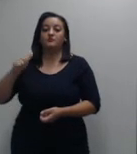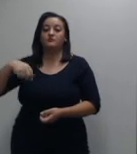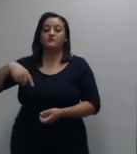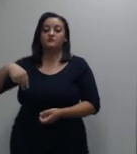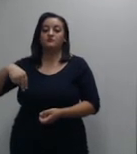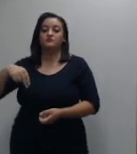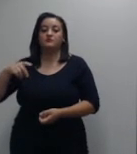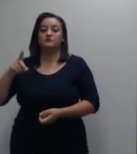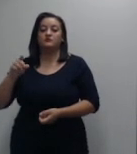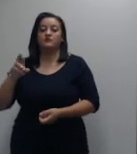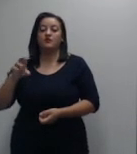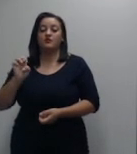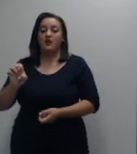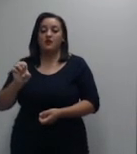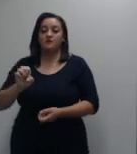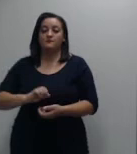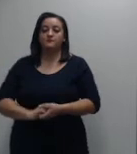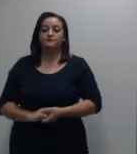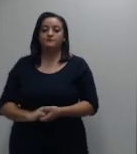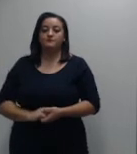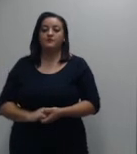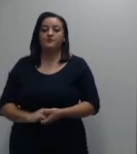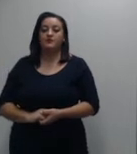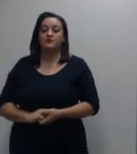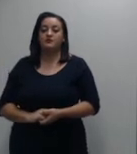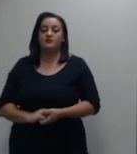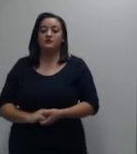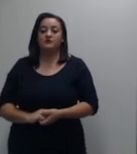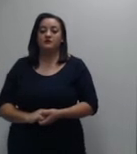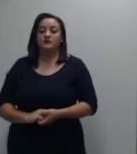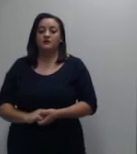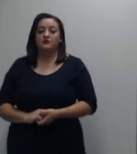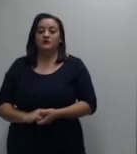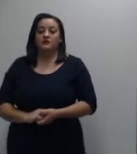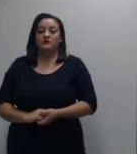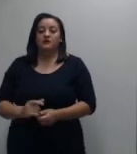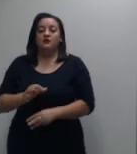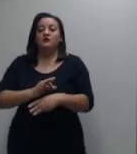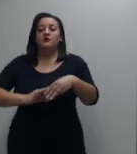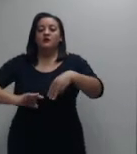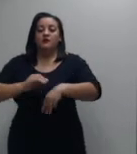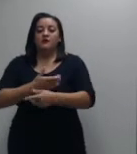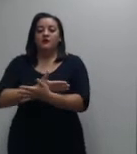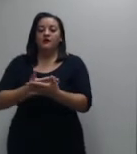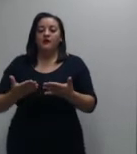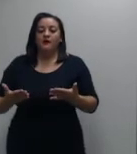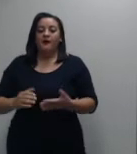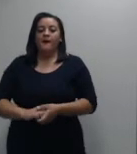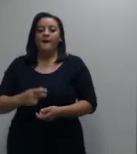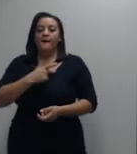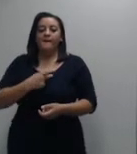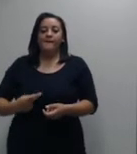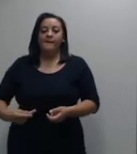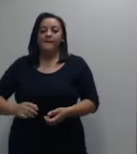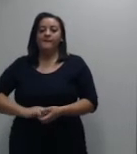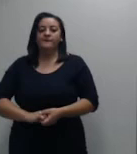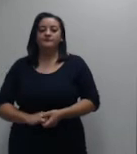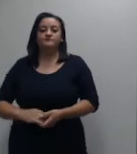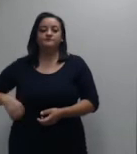op 1 e são três meninos e duas meninas para o presidente